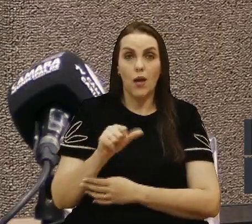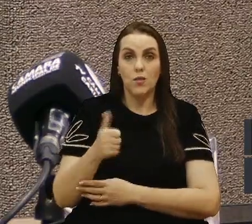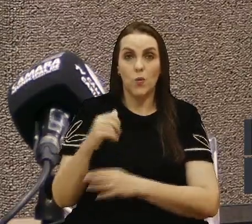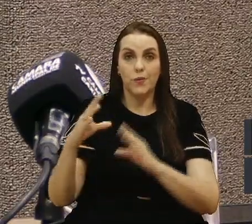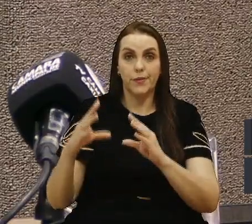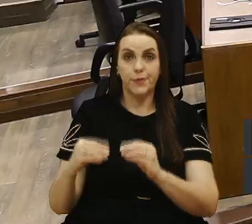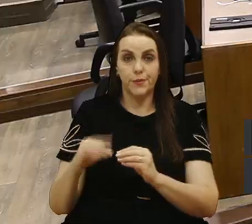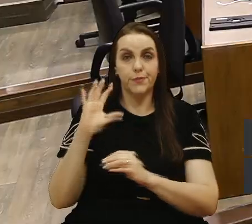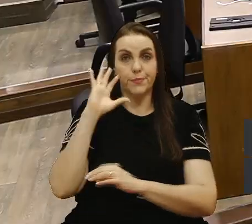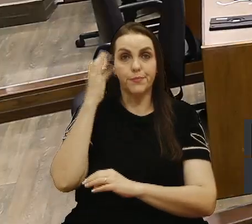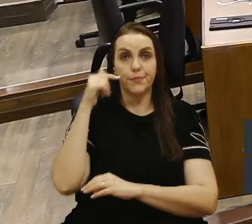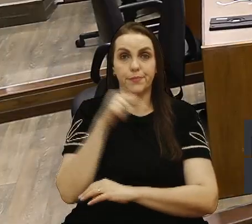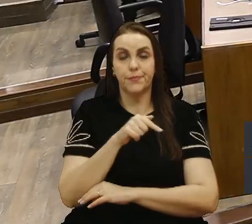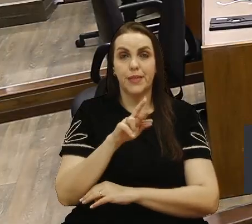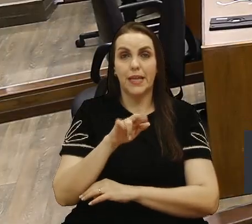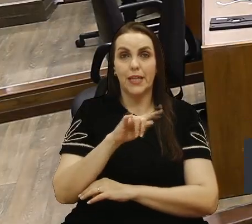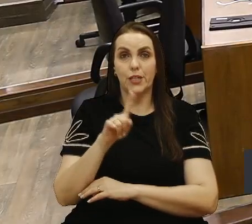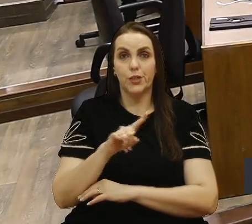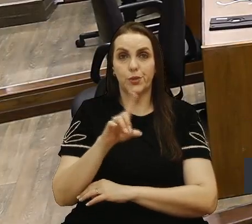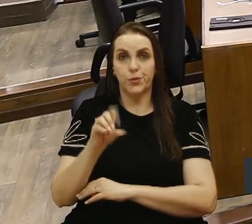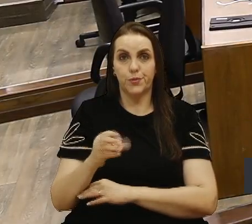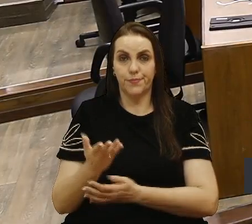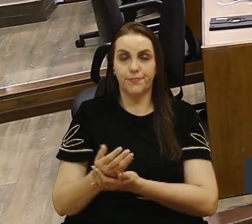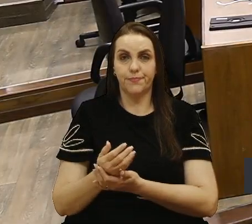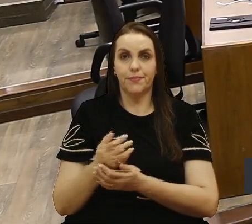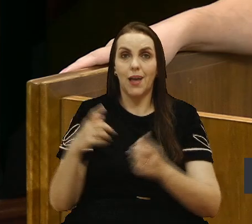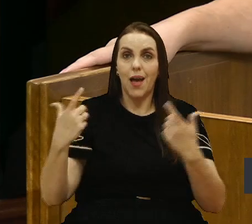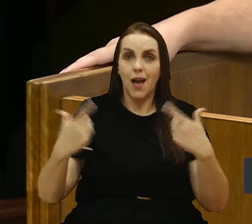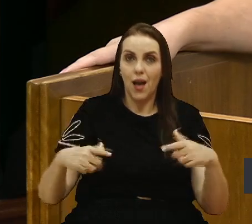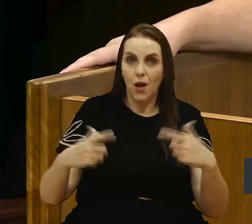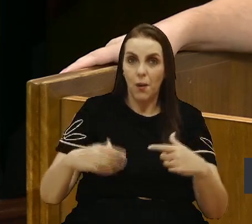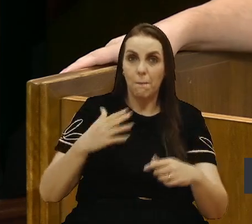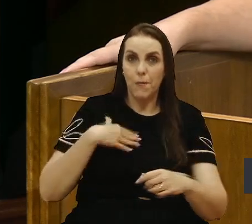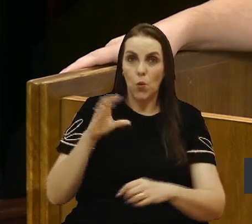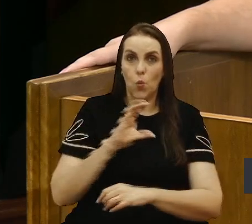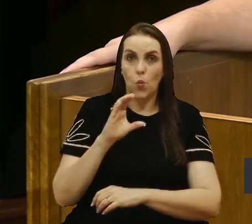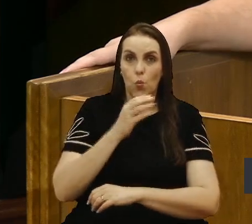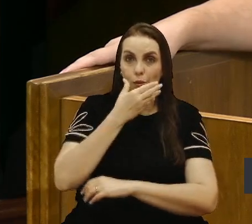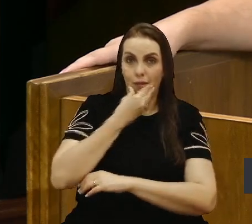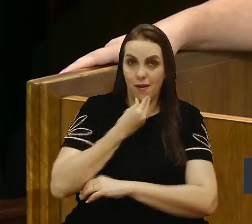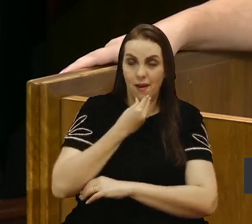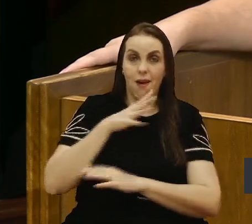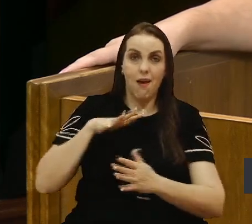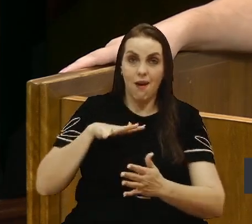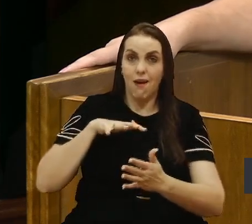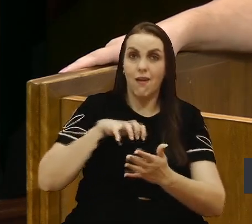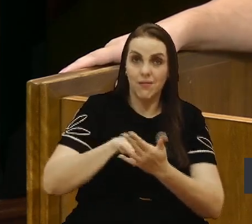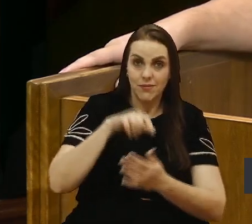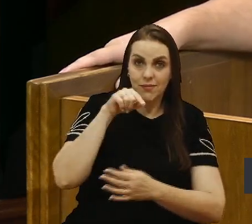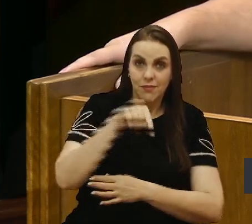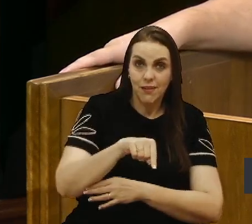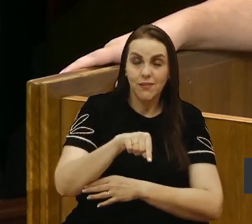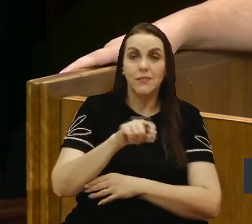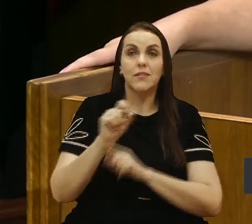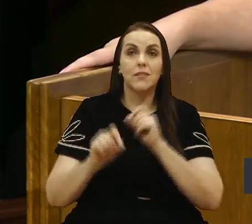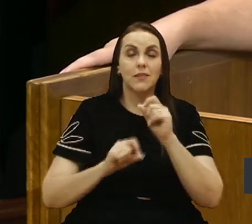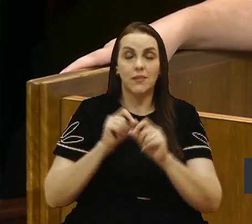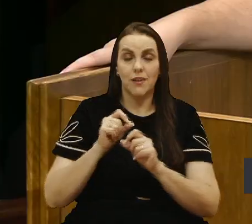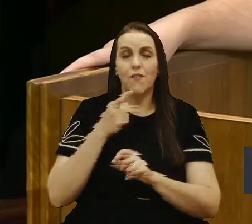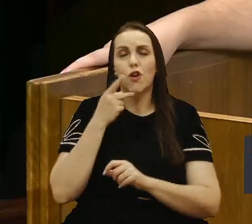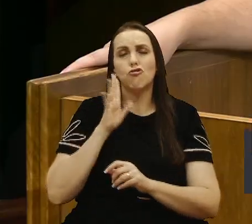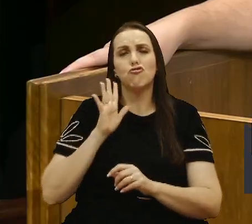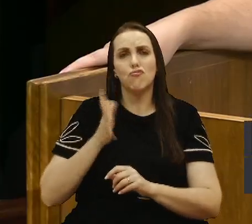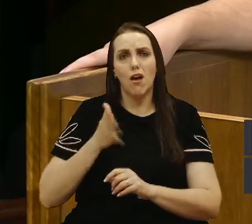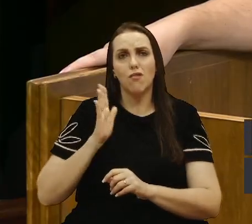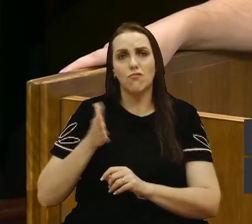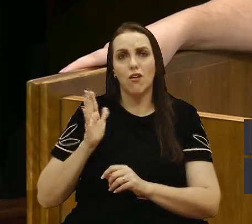Risso. Isso mesmo, e onde o meu cunhado se acidentou no dia de ontem, os moradores foram lá, né, conversar com ele, disseram que já tinha acontecido outros